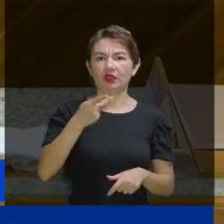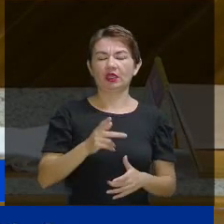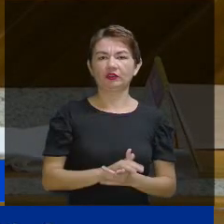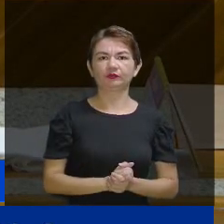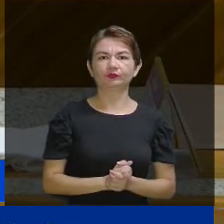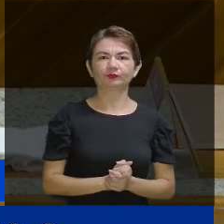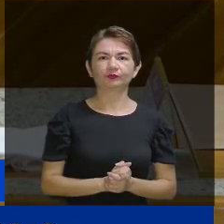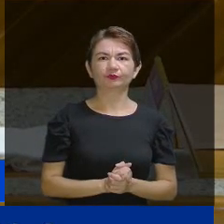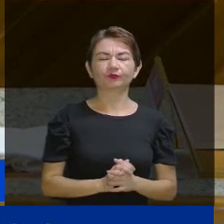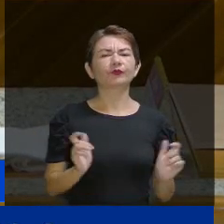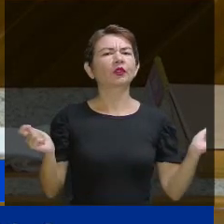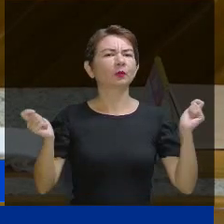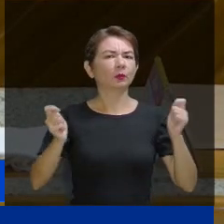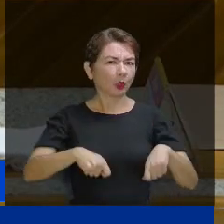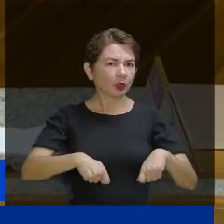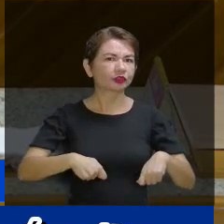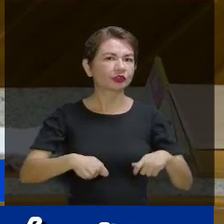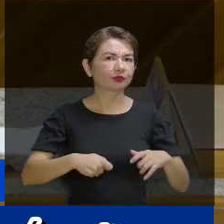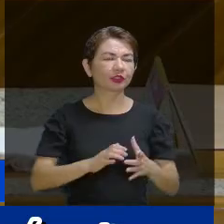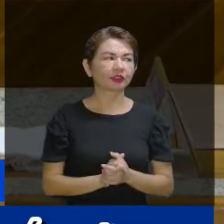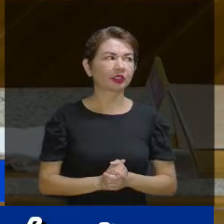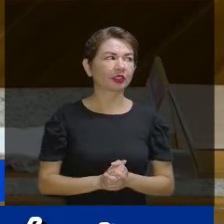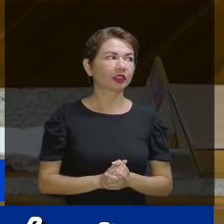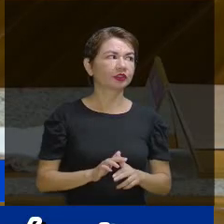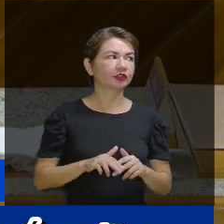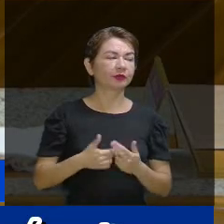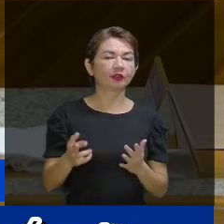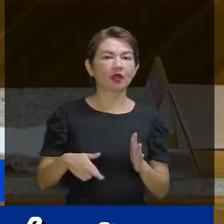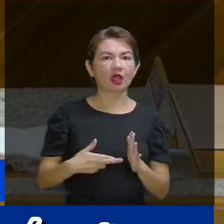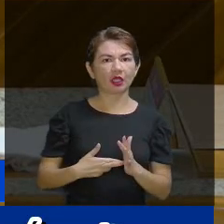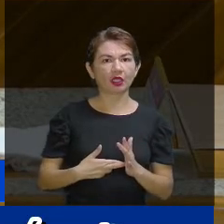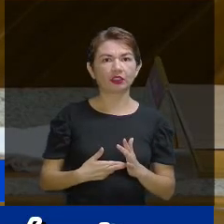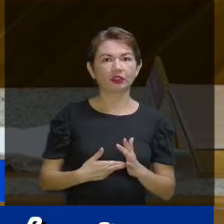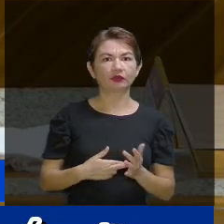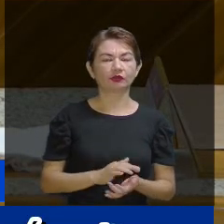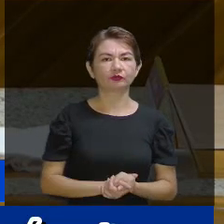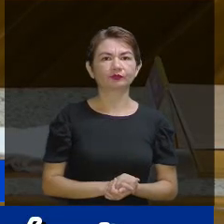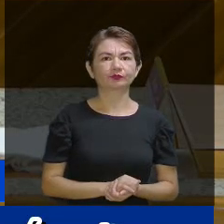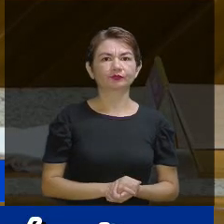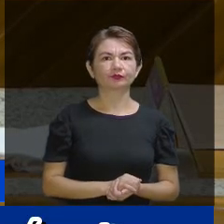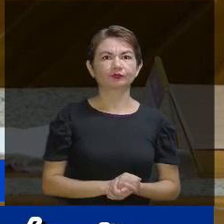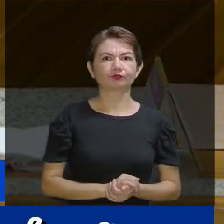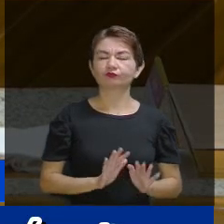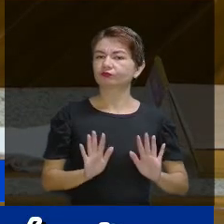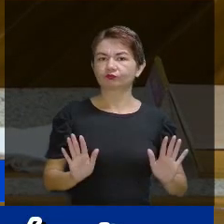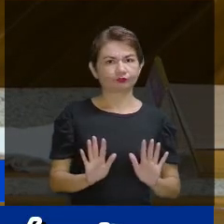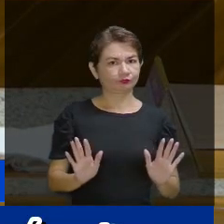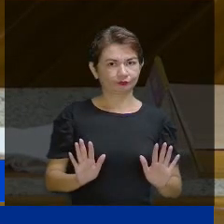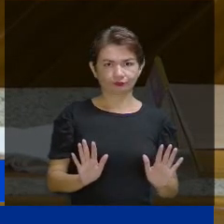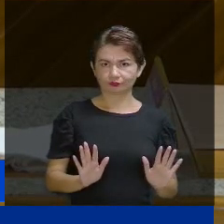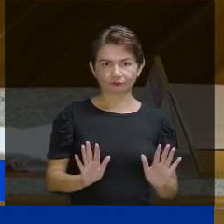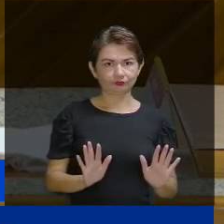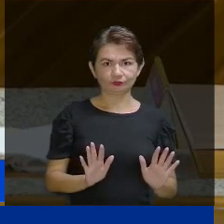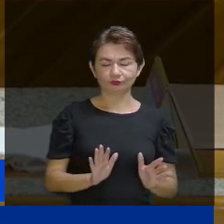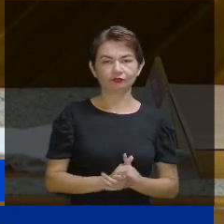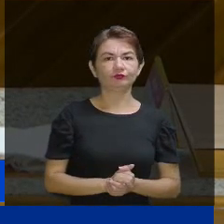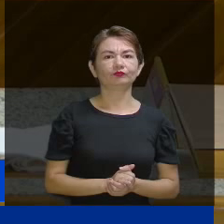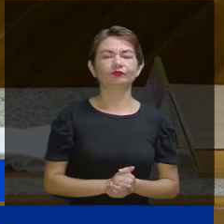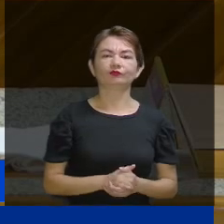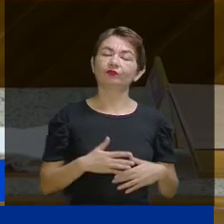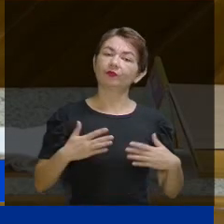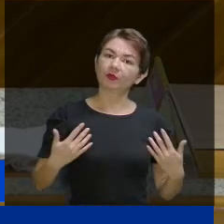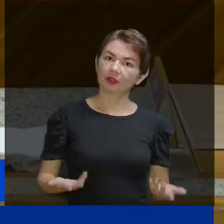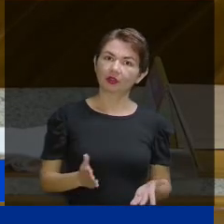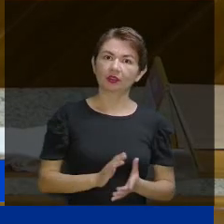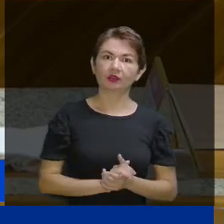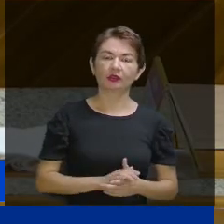medida que há possibilidade vislumbrada pelo relator de dar efeitos infringentes? Não. É pacífico o ponto.